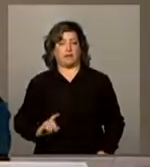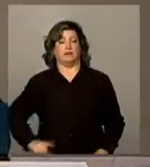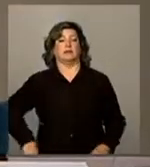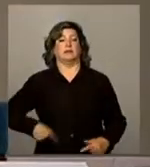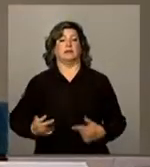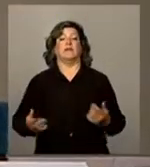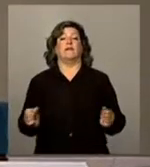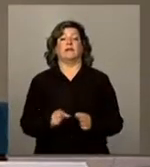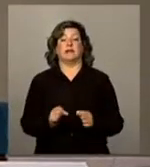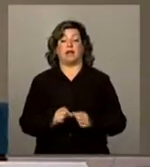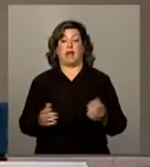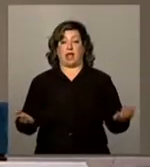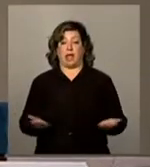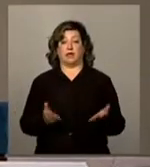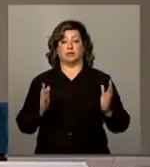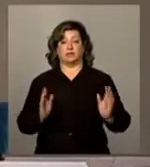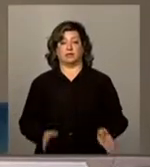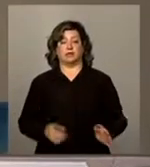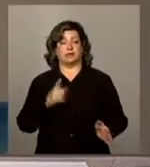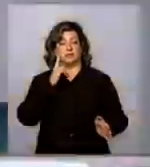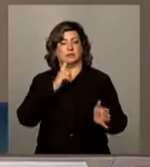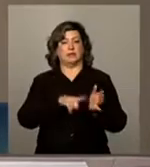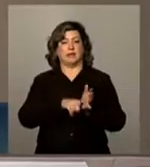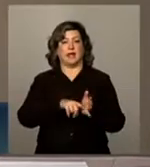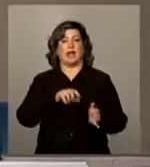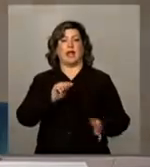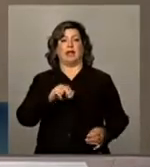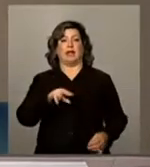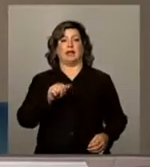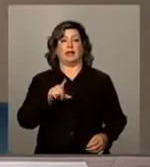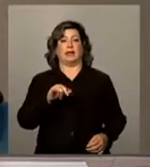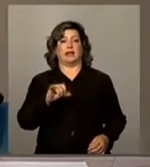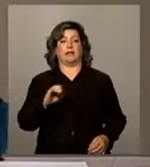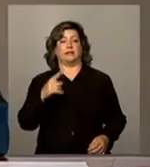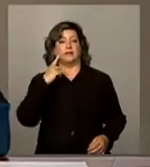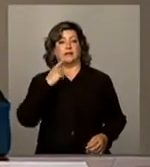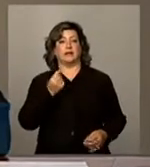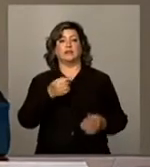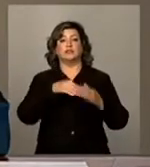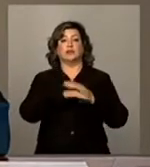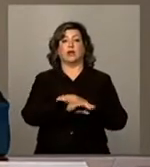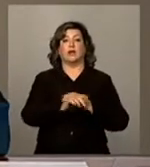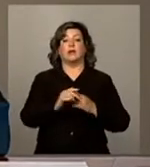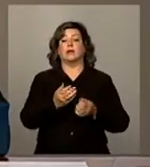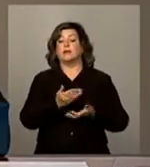uma análise de tanto do estoque de restos a pagar quanto